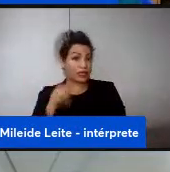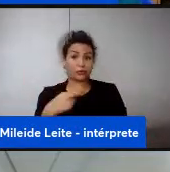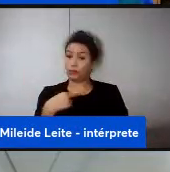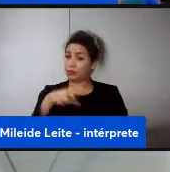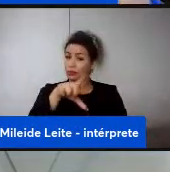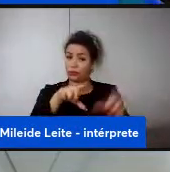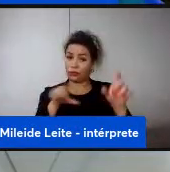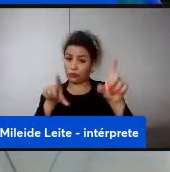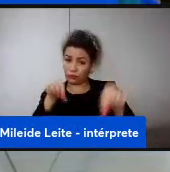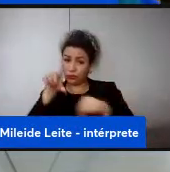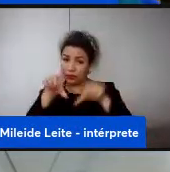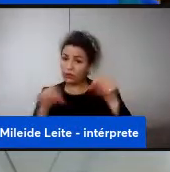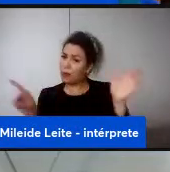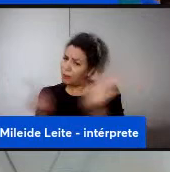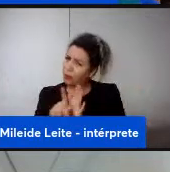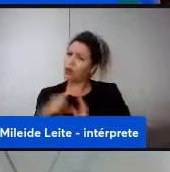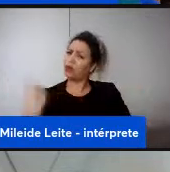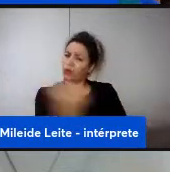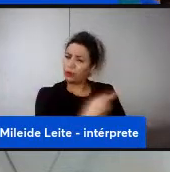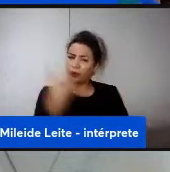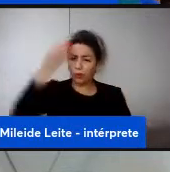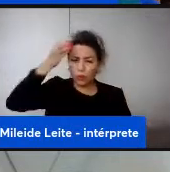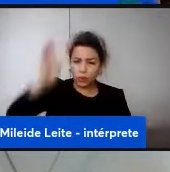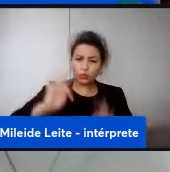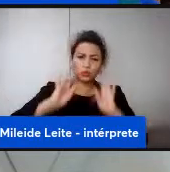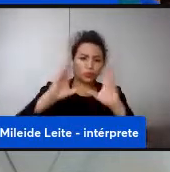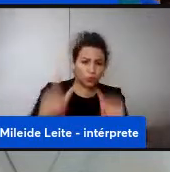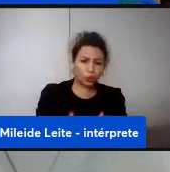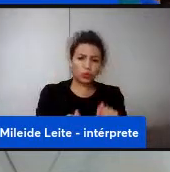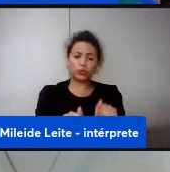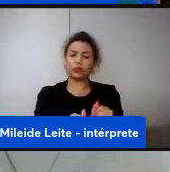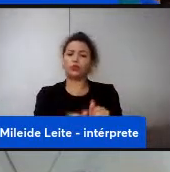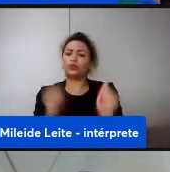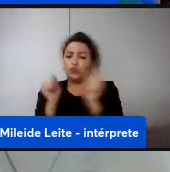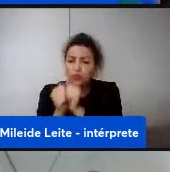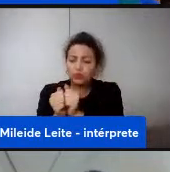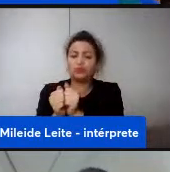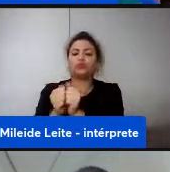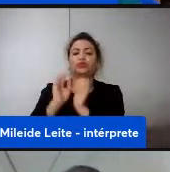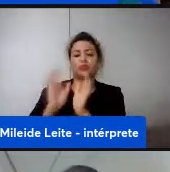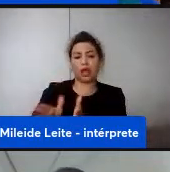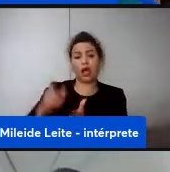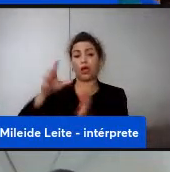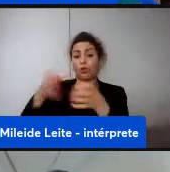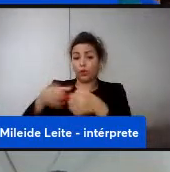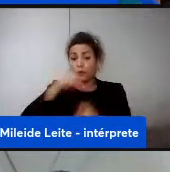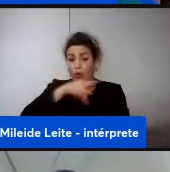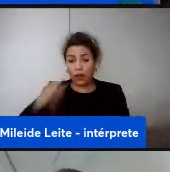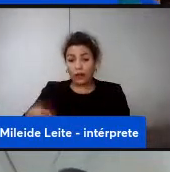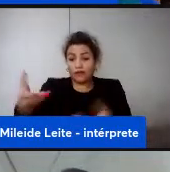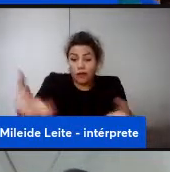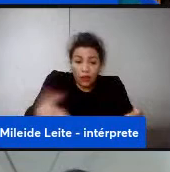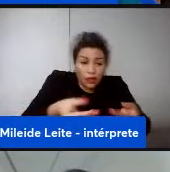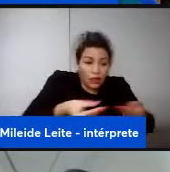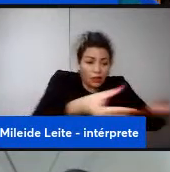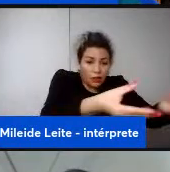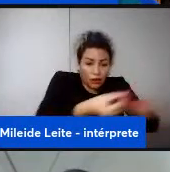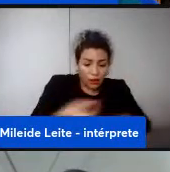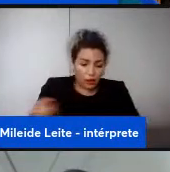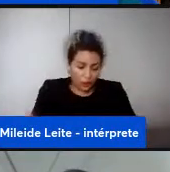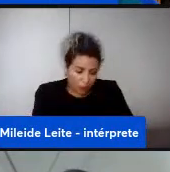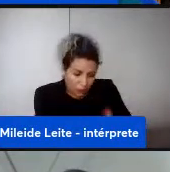faz parte da nossa cultura, tudo isso está lá com os professores que vão receber, né, esses